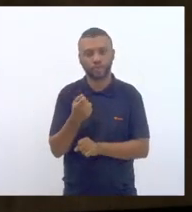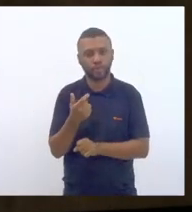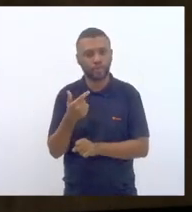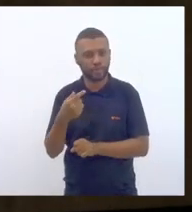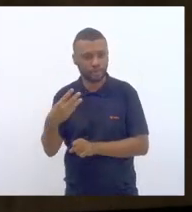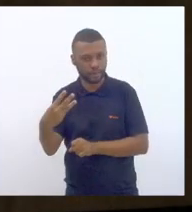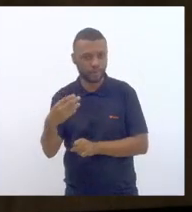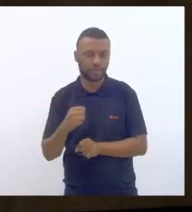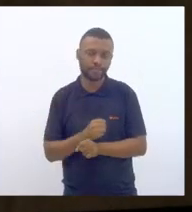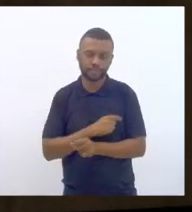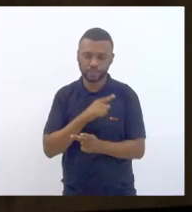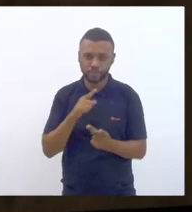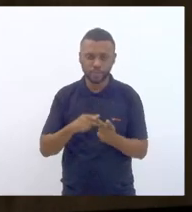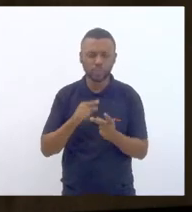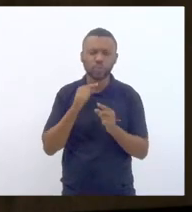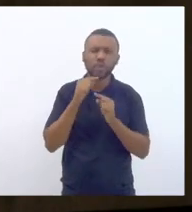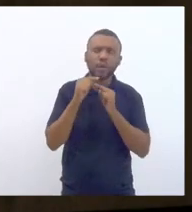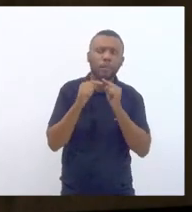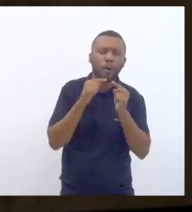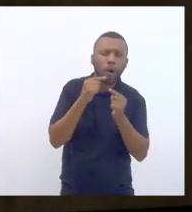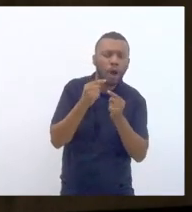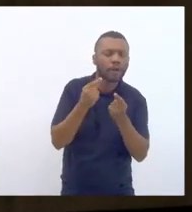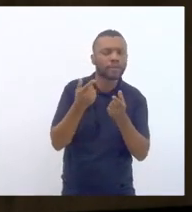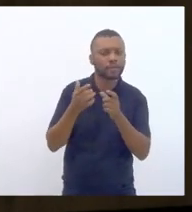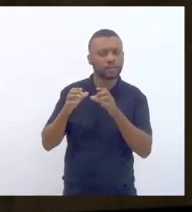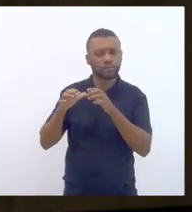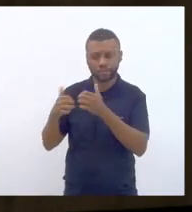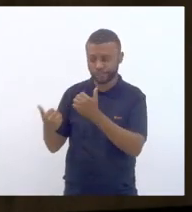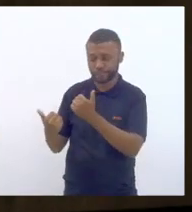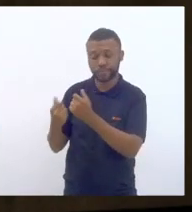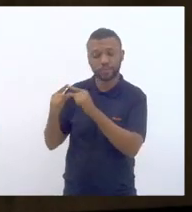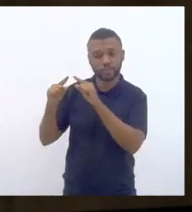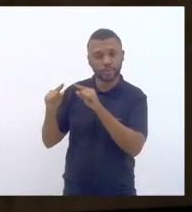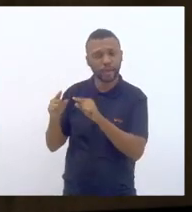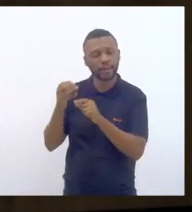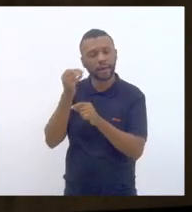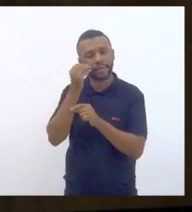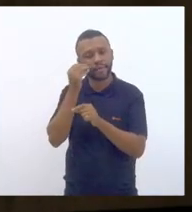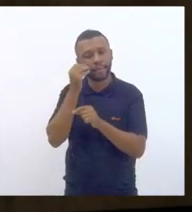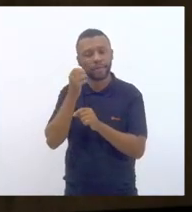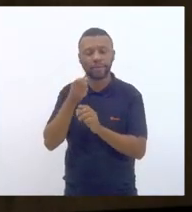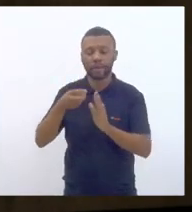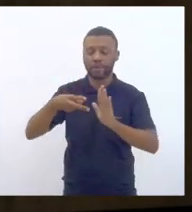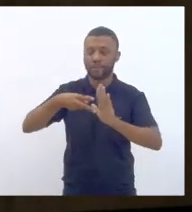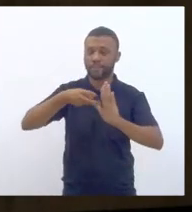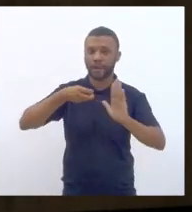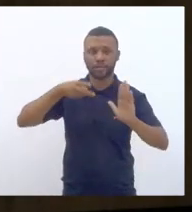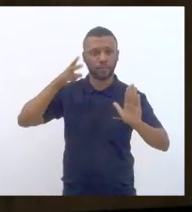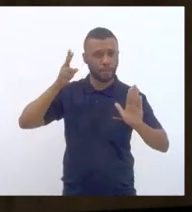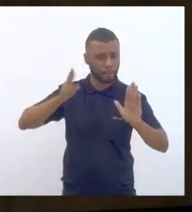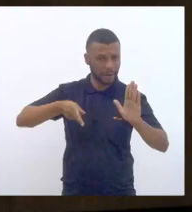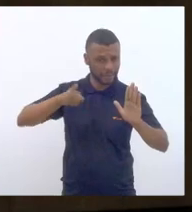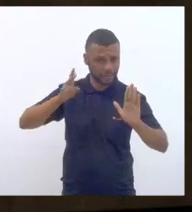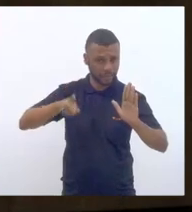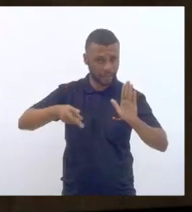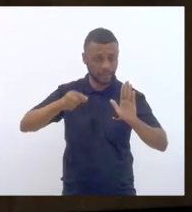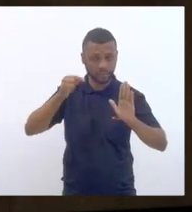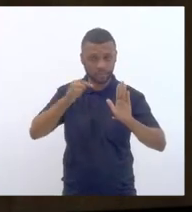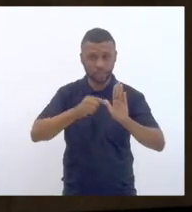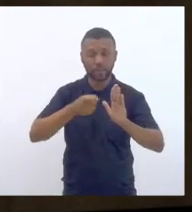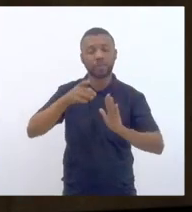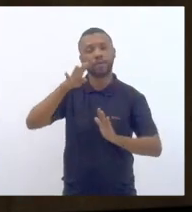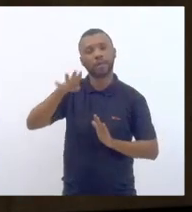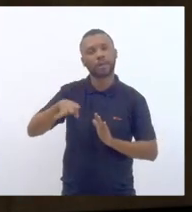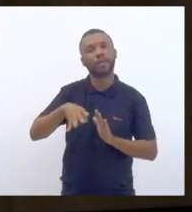Segunda hipótese que a assessoria estará vendo, seria manter o veto e botar na